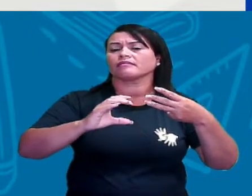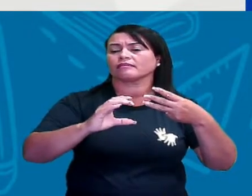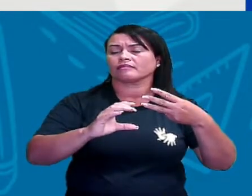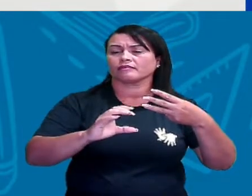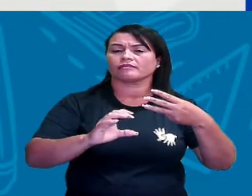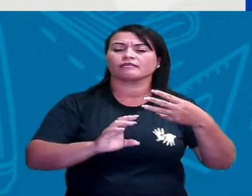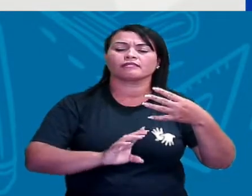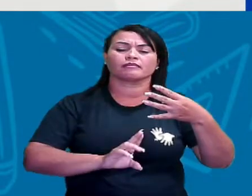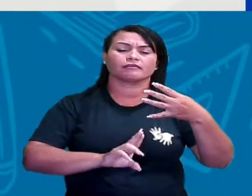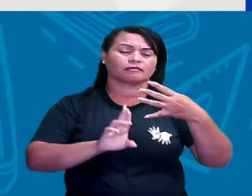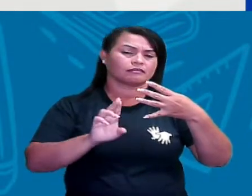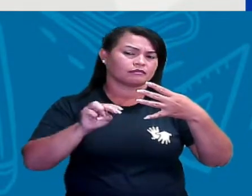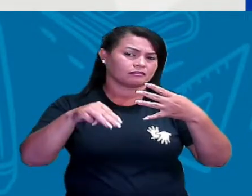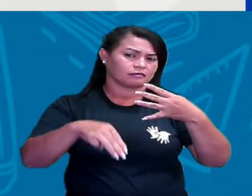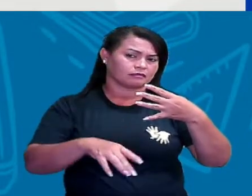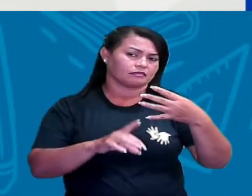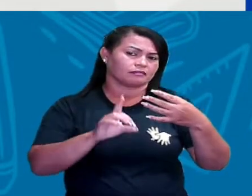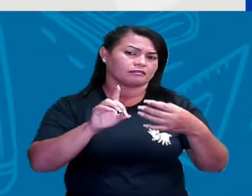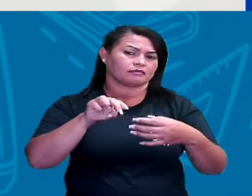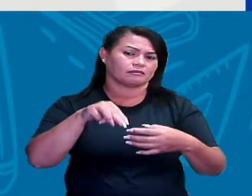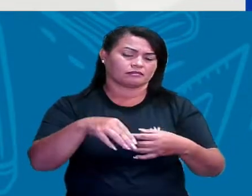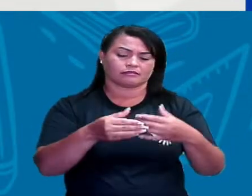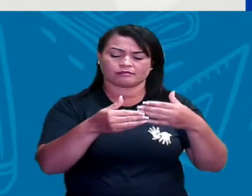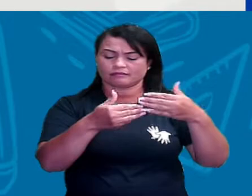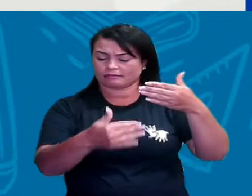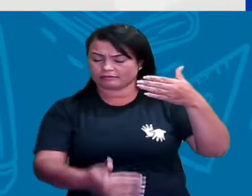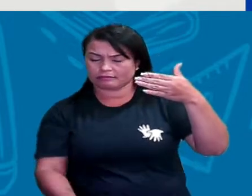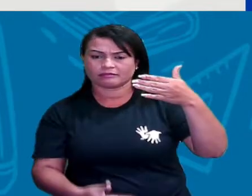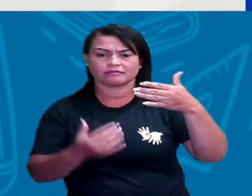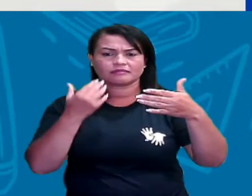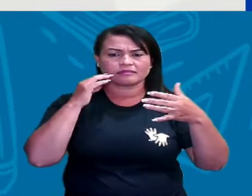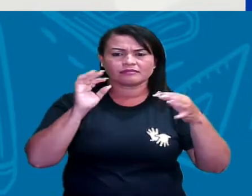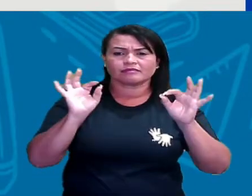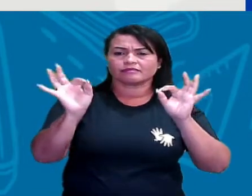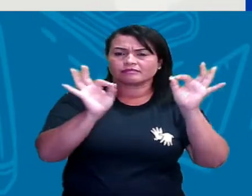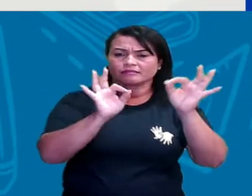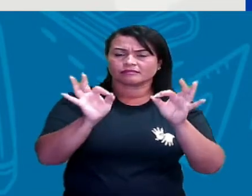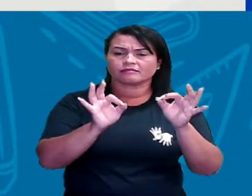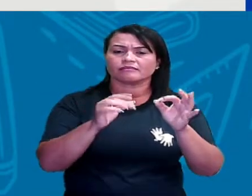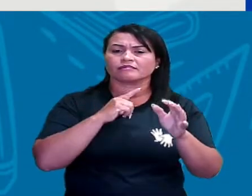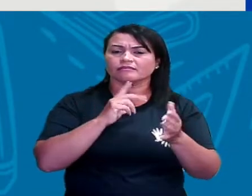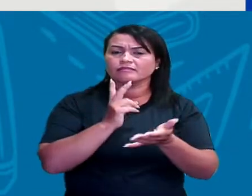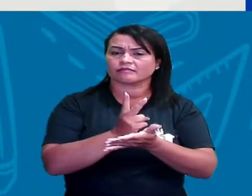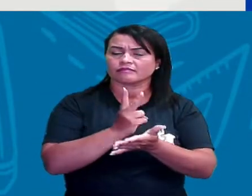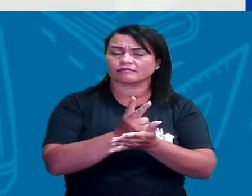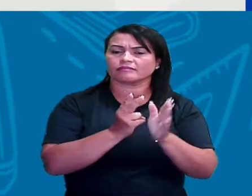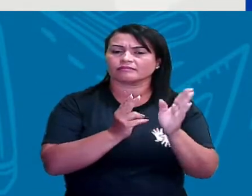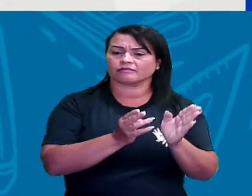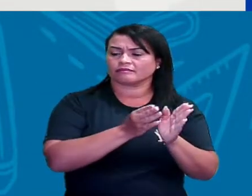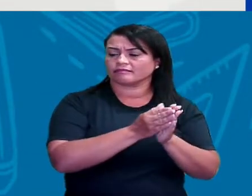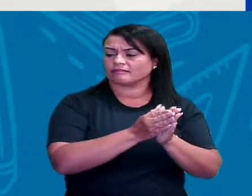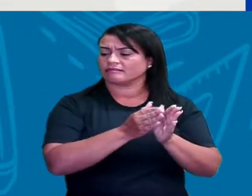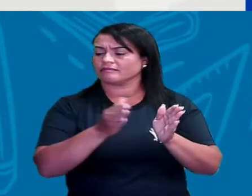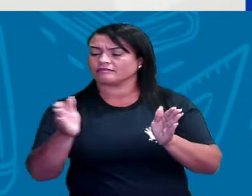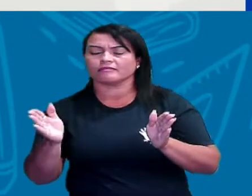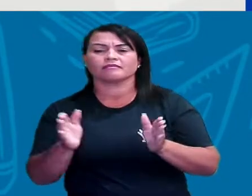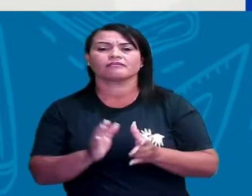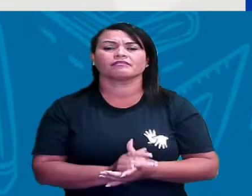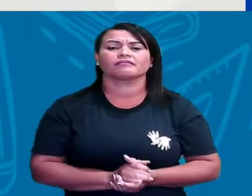está na unidade de milhar, na dezena de milhar e assim por diante, né? E sempre começando o número de trás para frente, tá